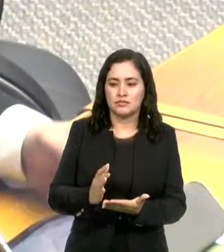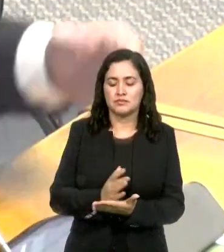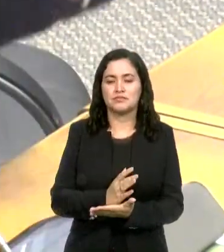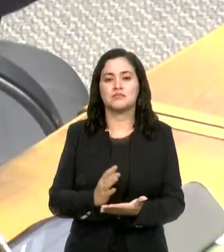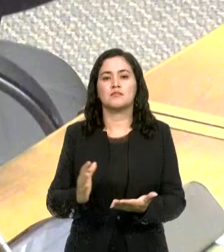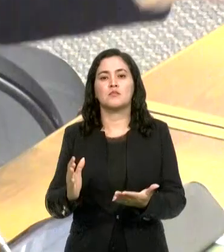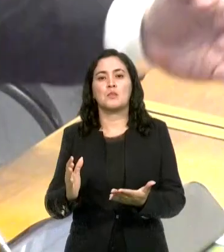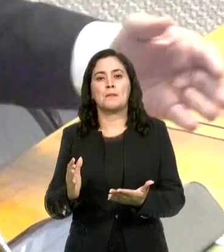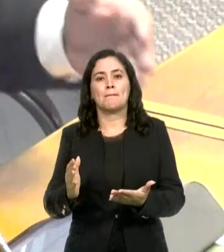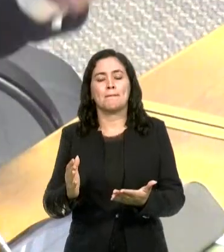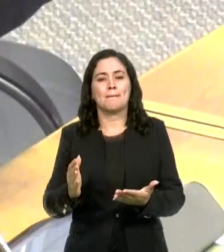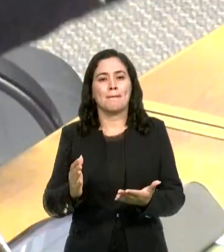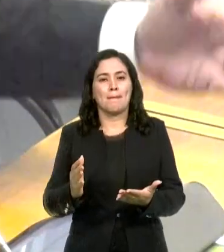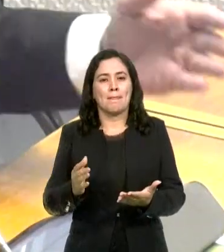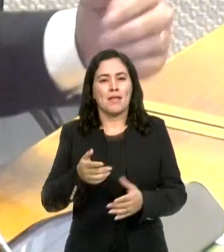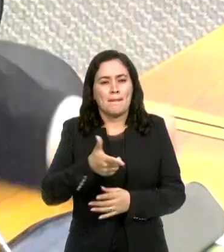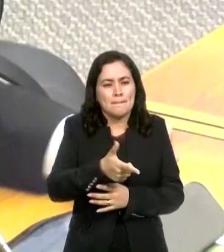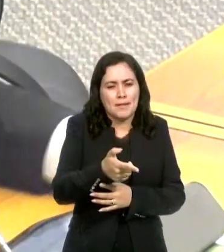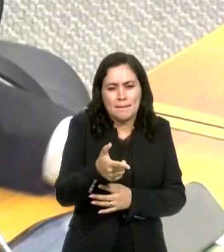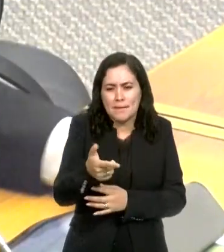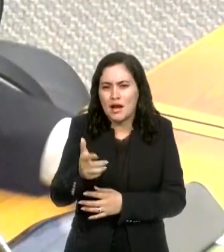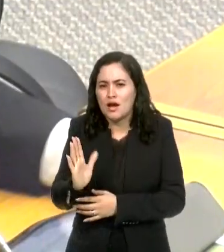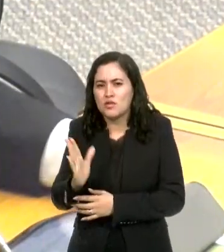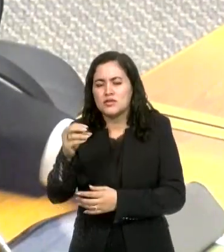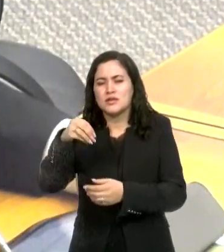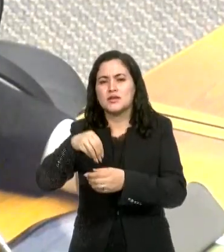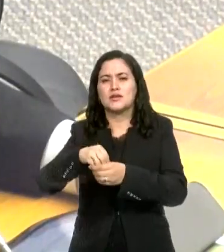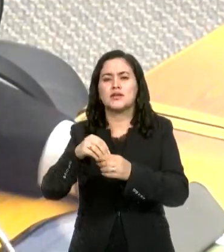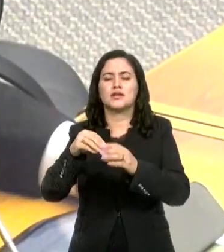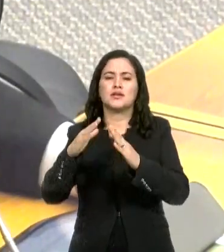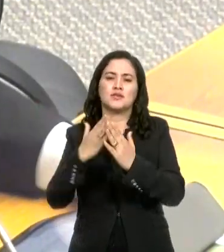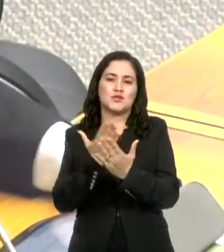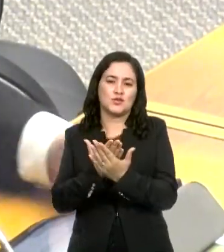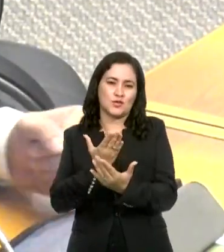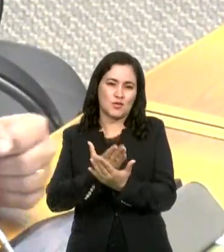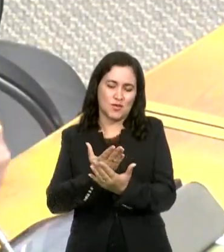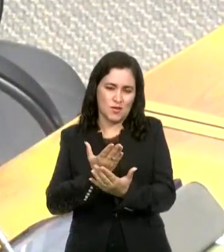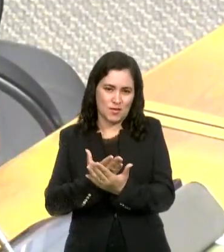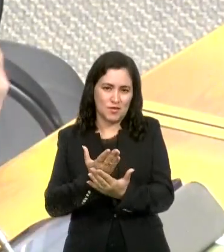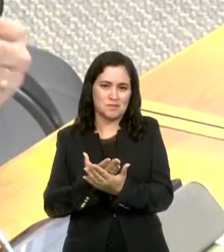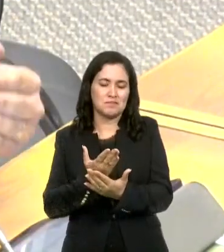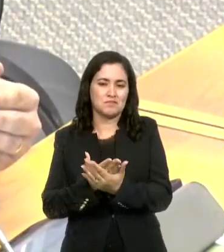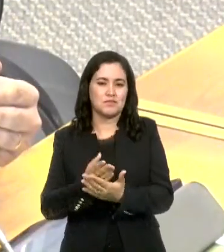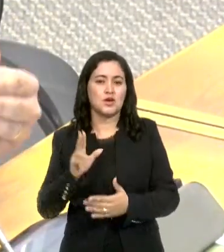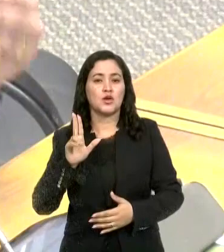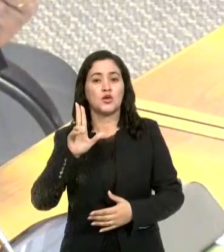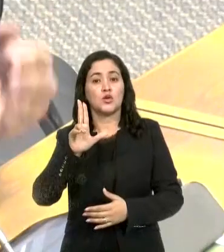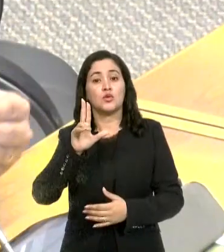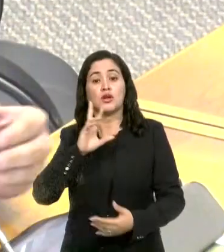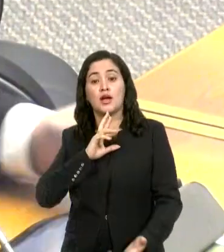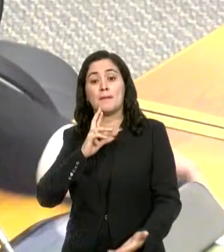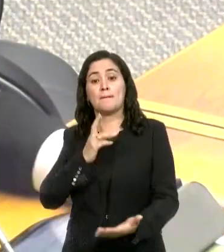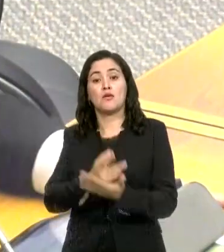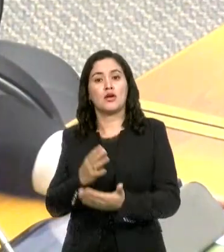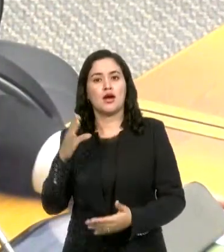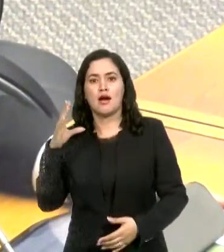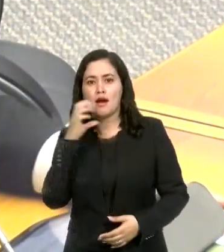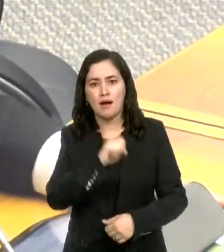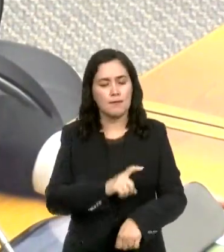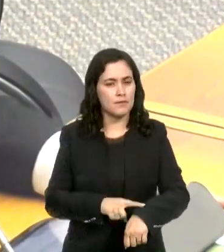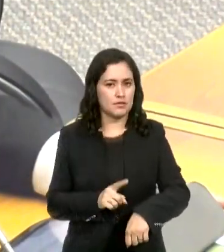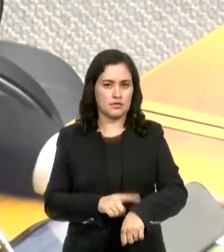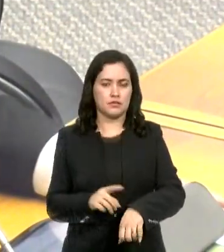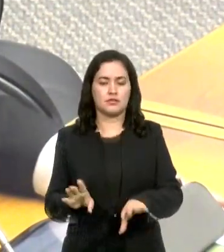Brasil ao longo dos últimos anos do governo do ex-presidente Bolsonaro. A ampliação da atenção primária, Vossa Excelência que